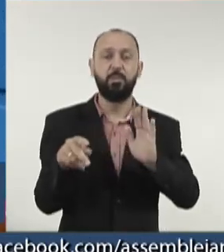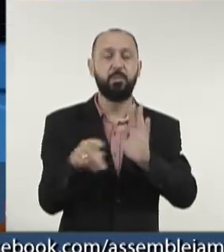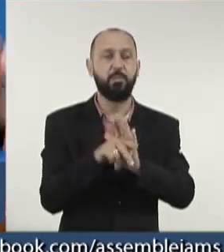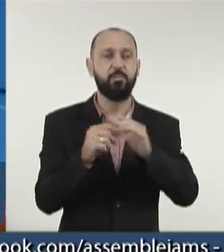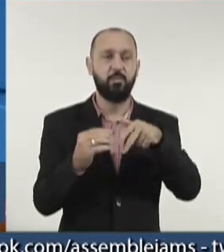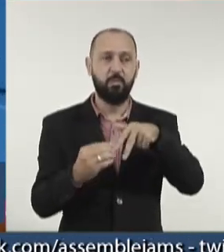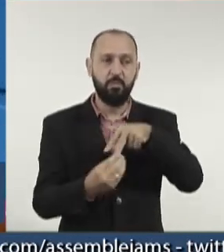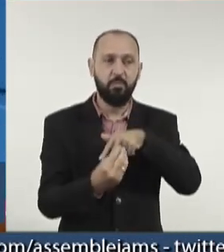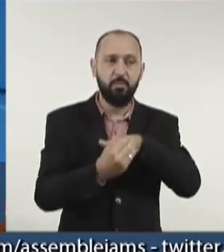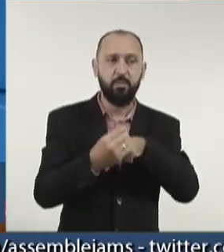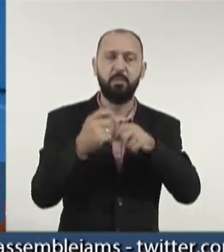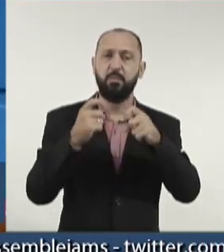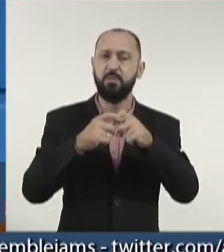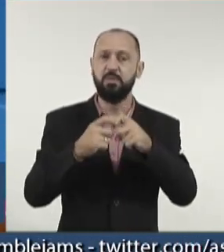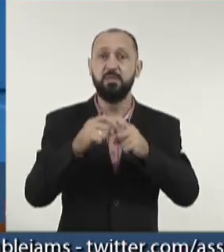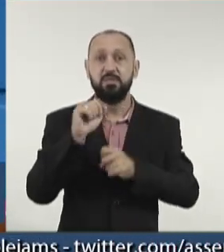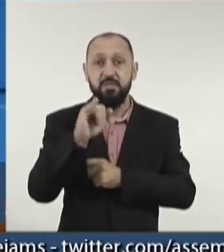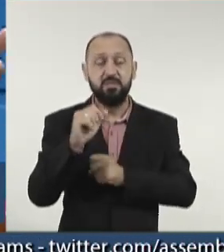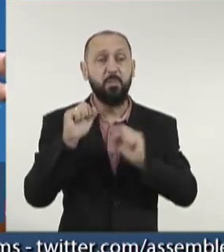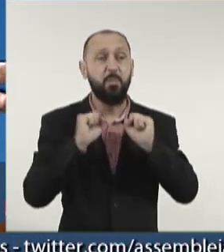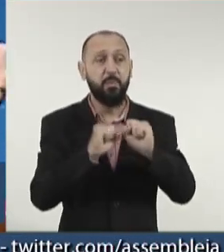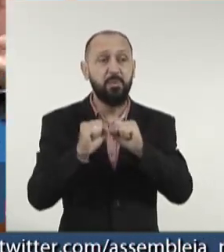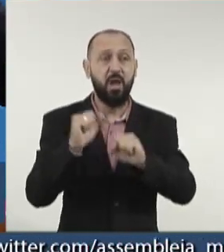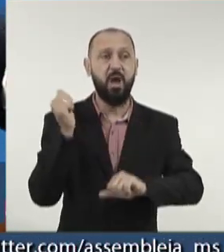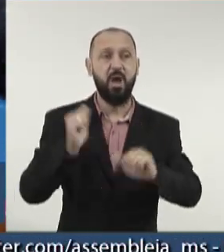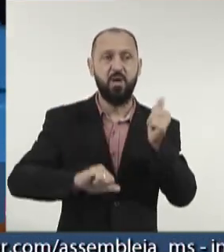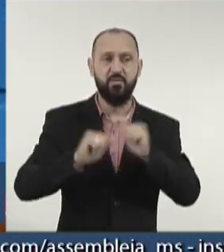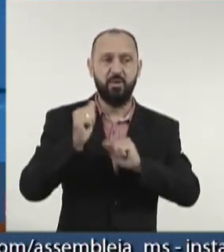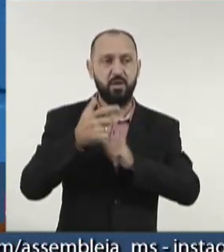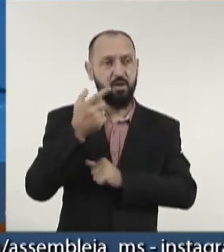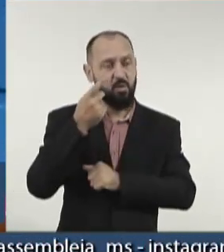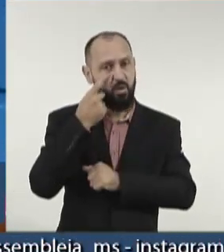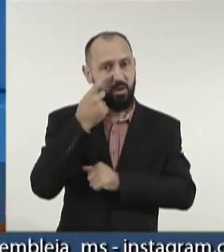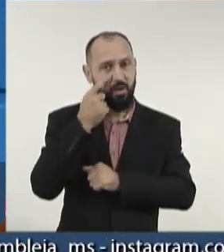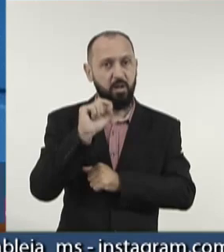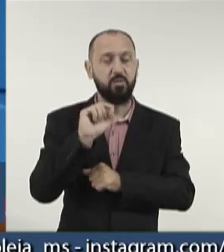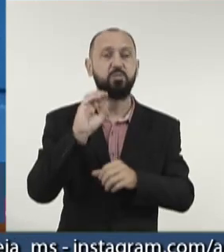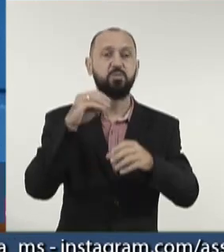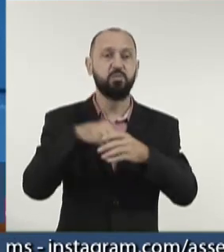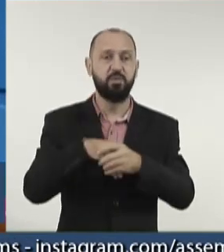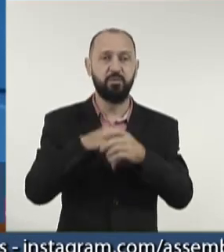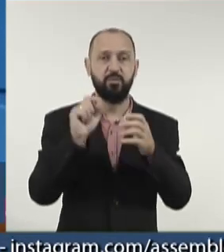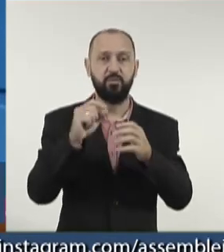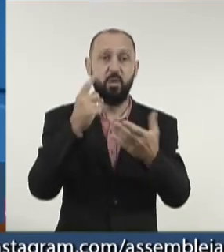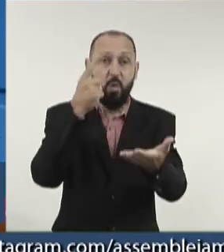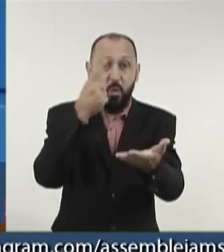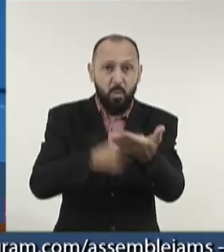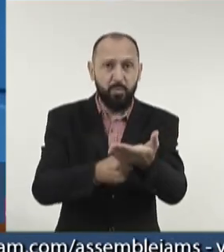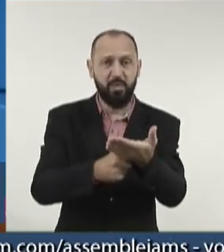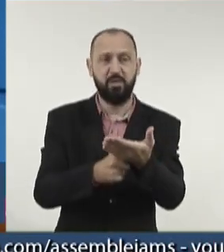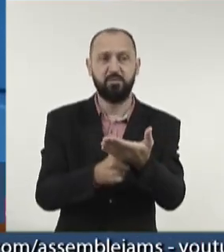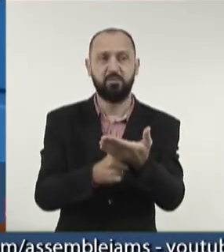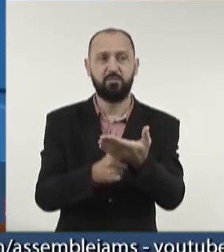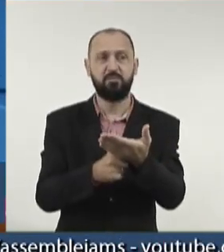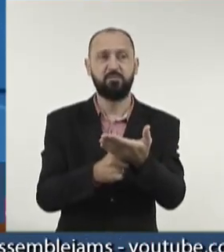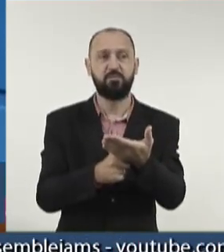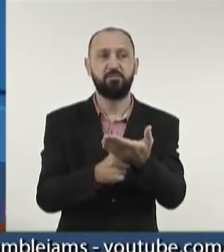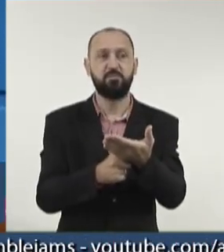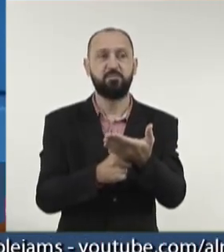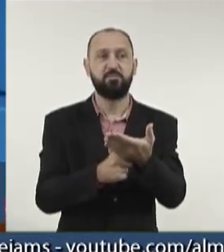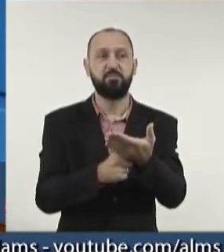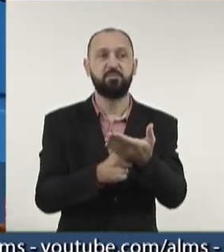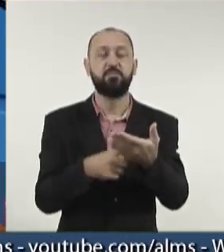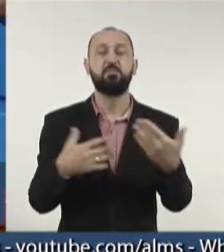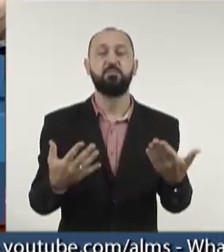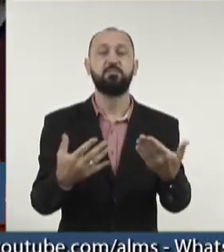próteses, medicamentos, se a gente puder avaliar e olhar de acordo com o que foi combinado,